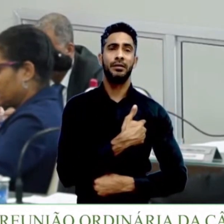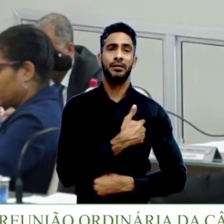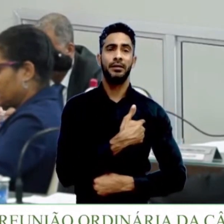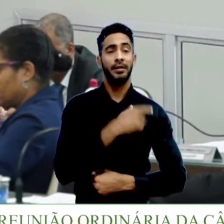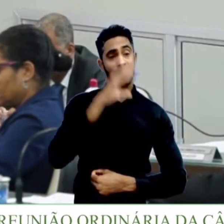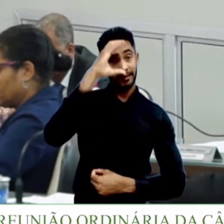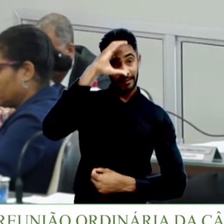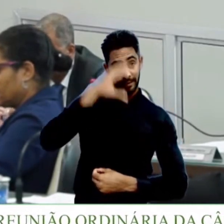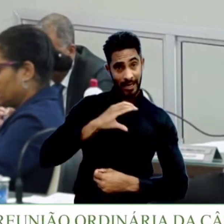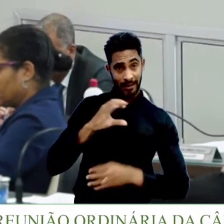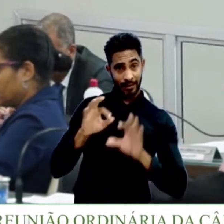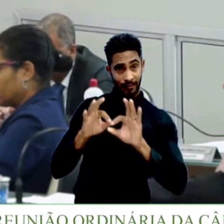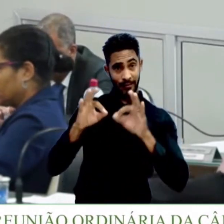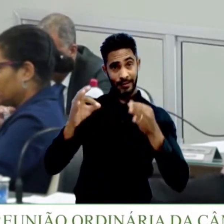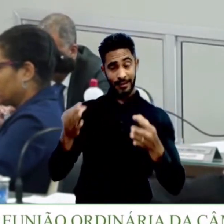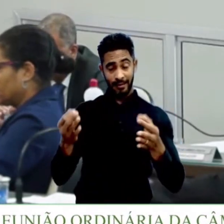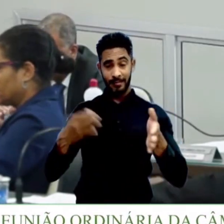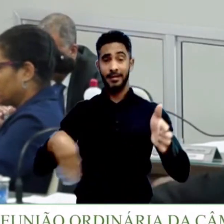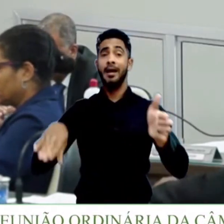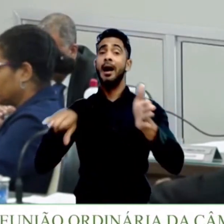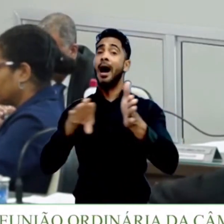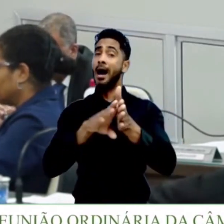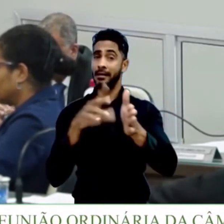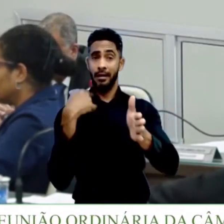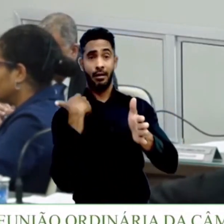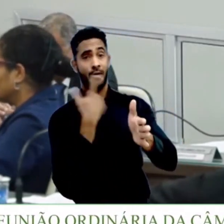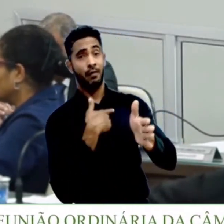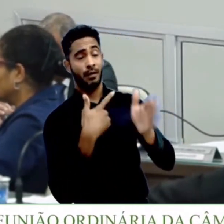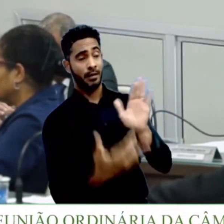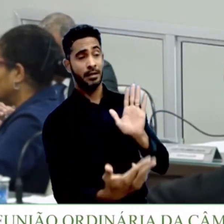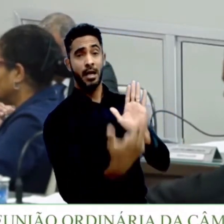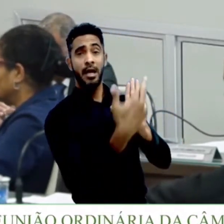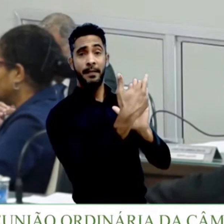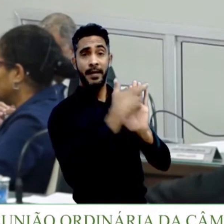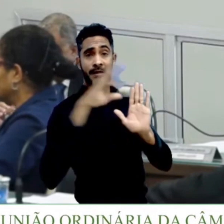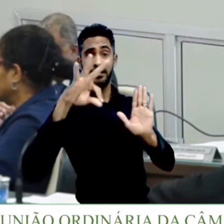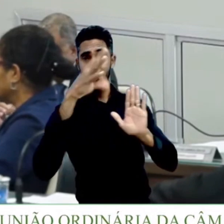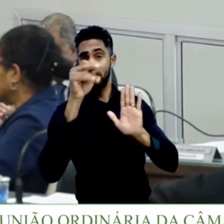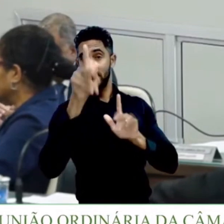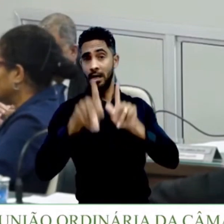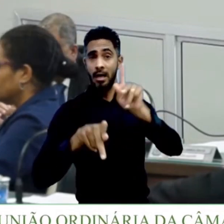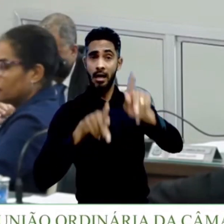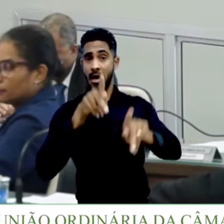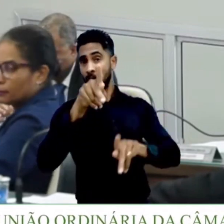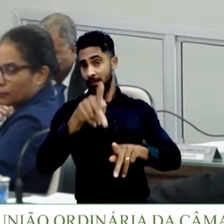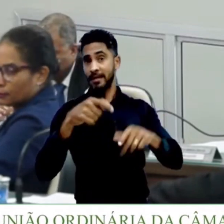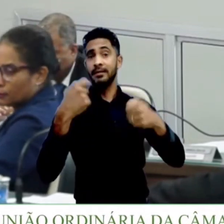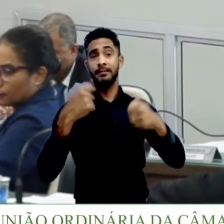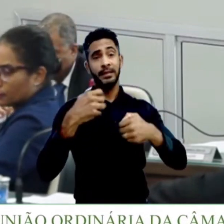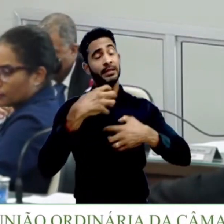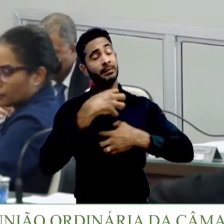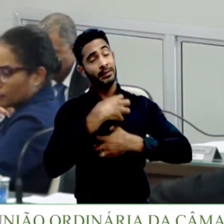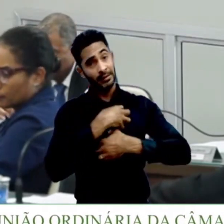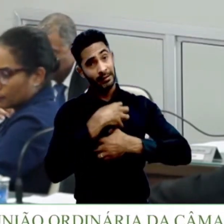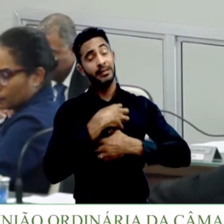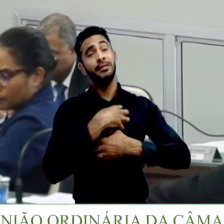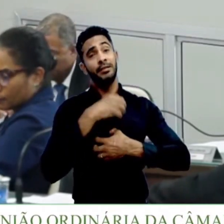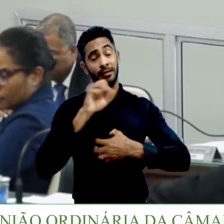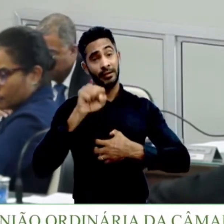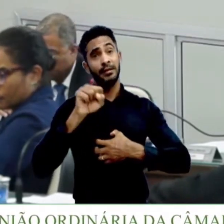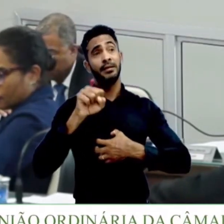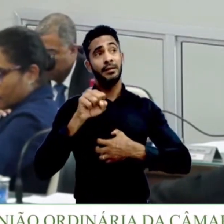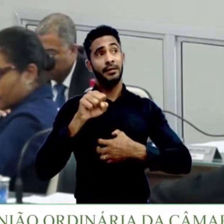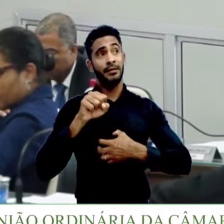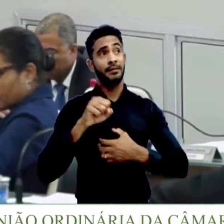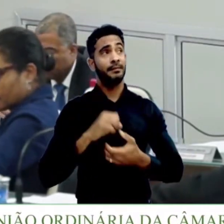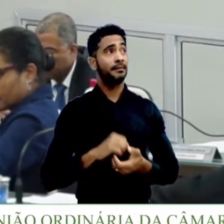cidadão comum até nós que representamos aqui toda a população, tem que sentir incomodado. Pode